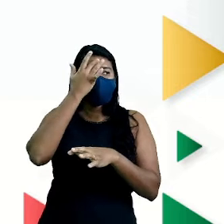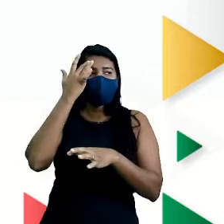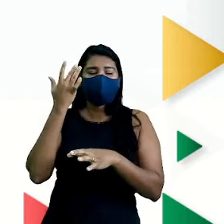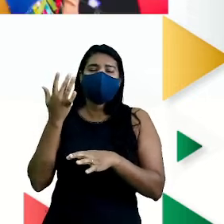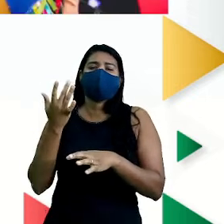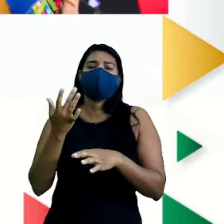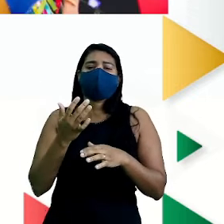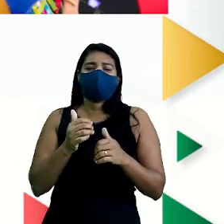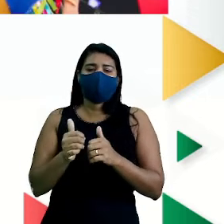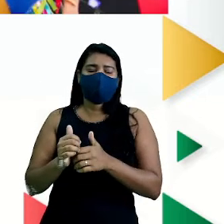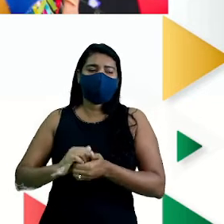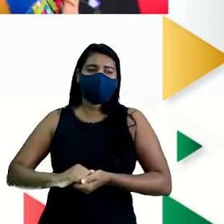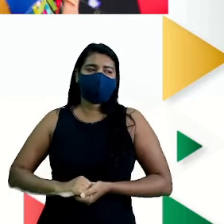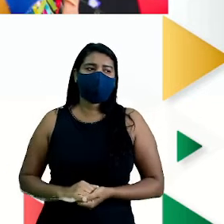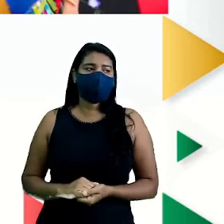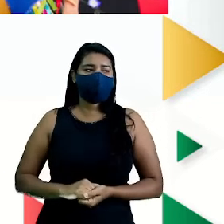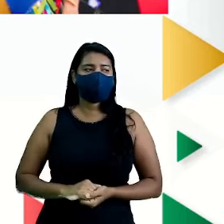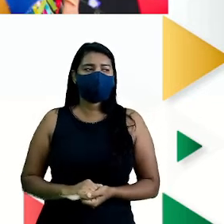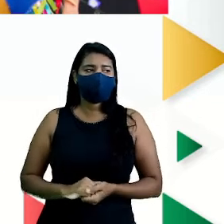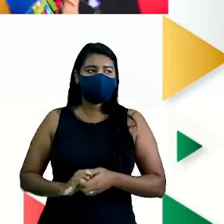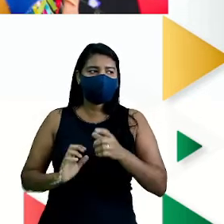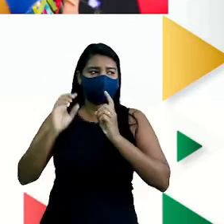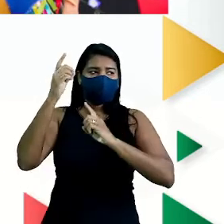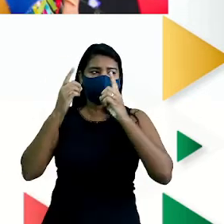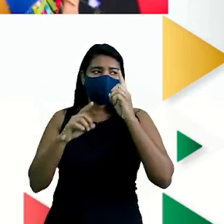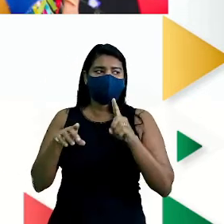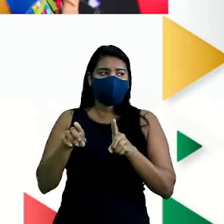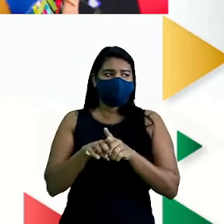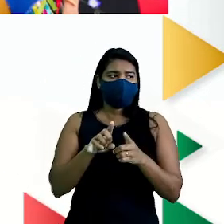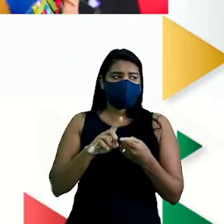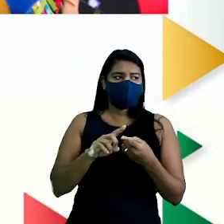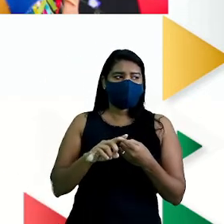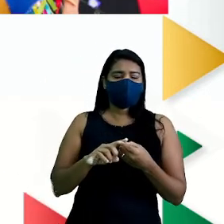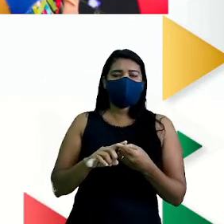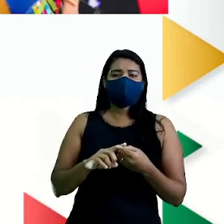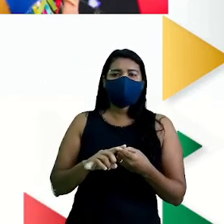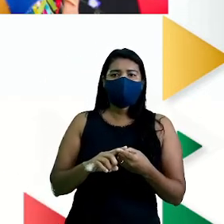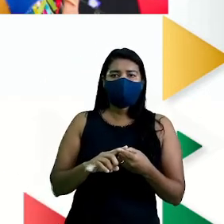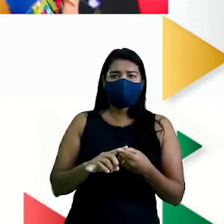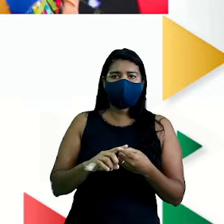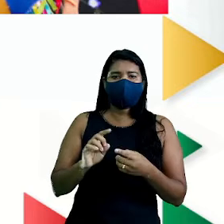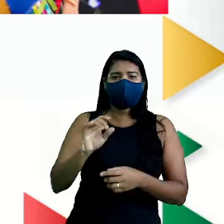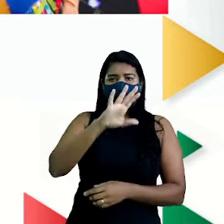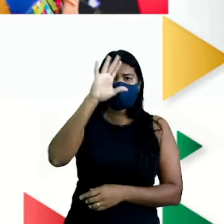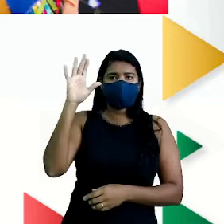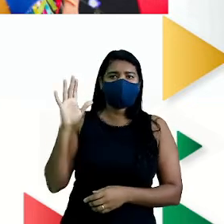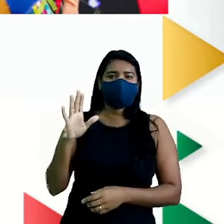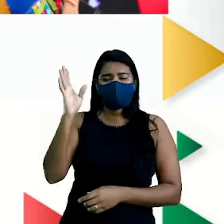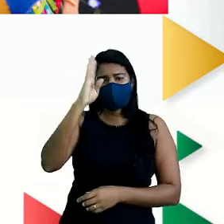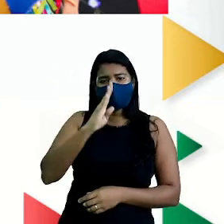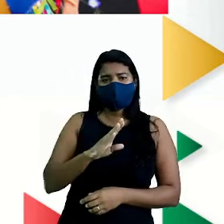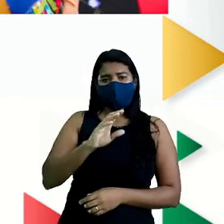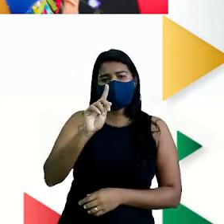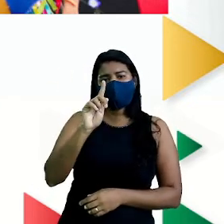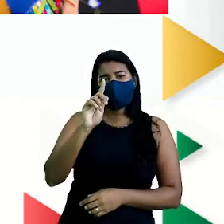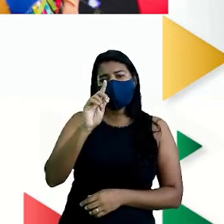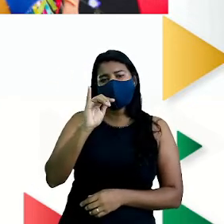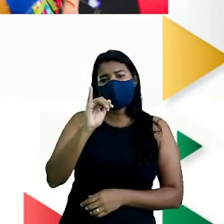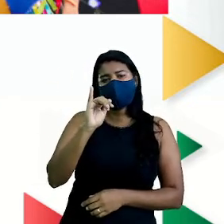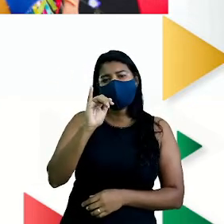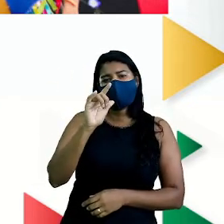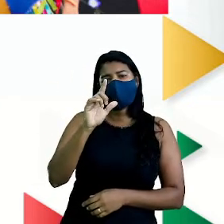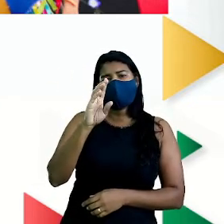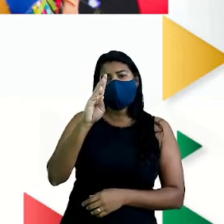gente? O frevo também influenciou artistas de todo o Brasil, como eu falei, né? Como Gilberto Gil, né? O grande Gilberto